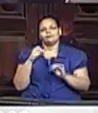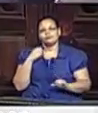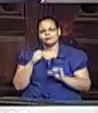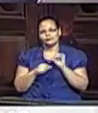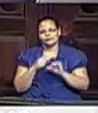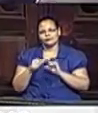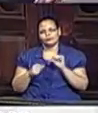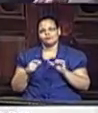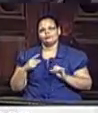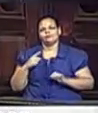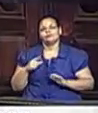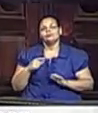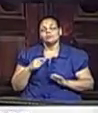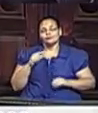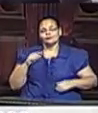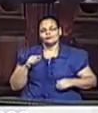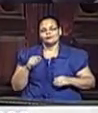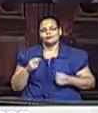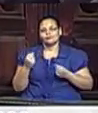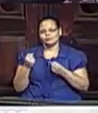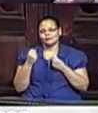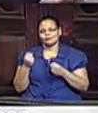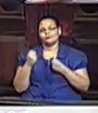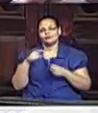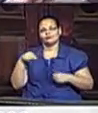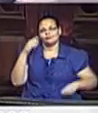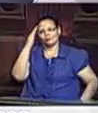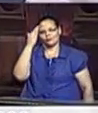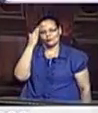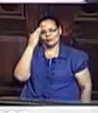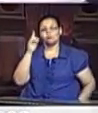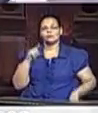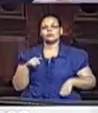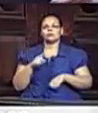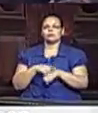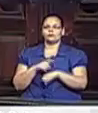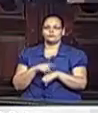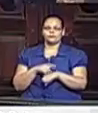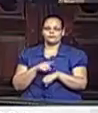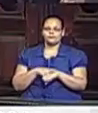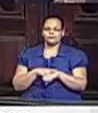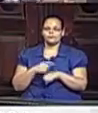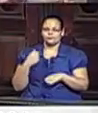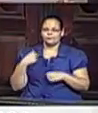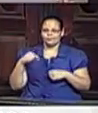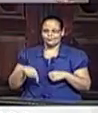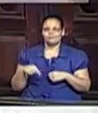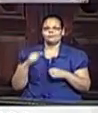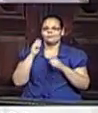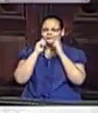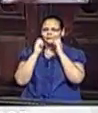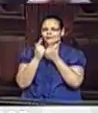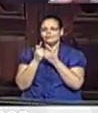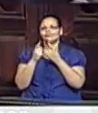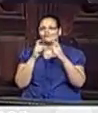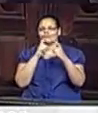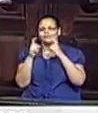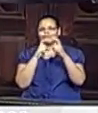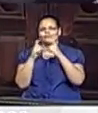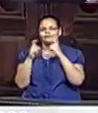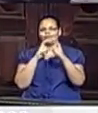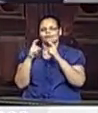fortalecimento do papel das agências, né, entendemos que é o momento de trazermos para casa o debate e